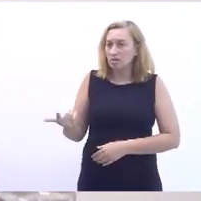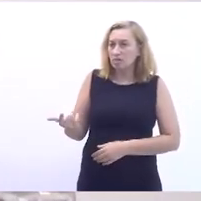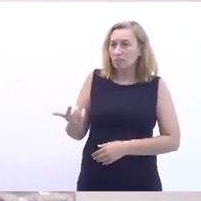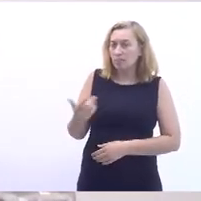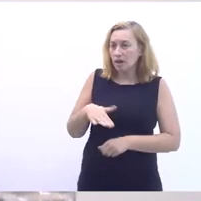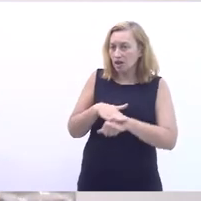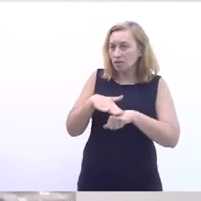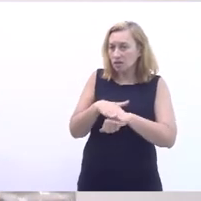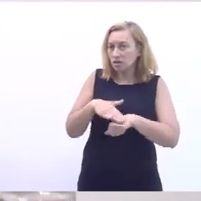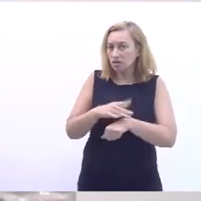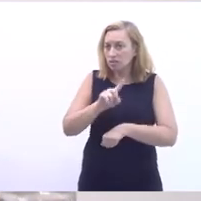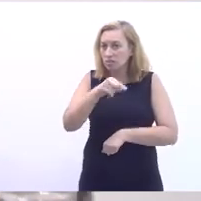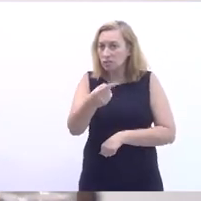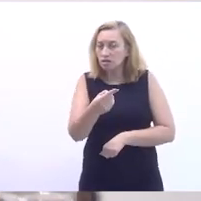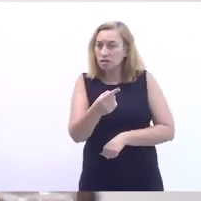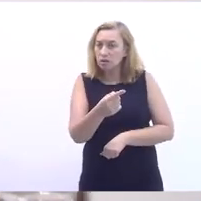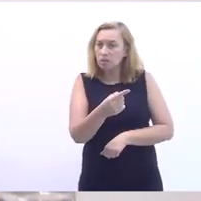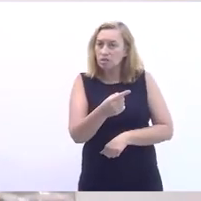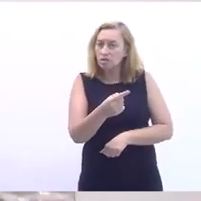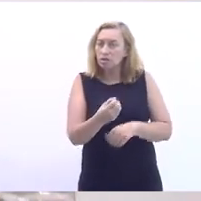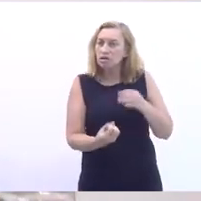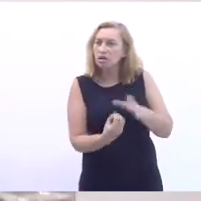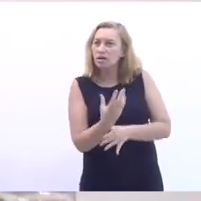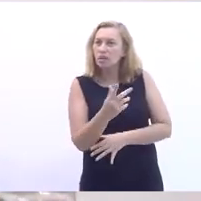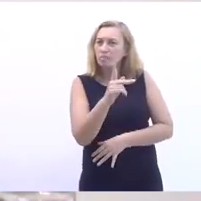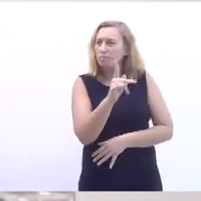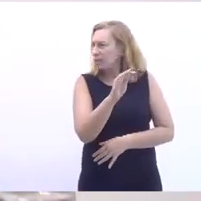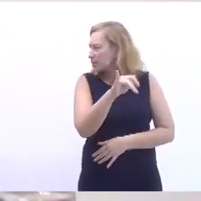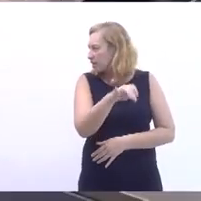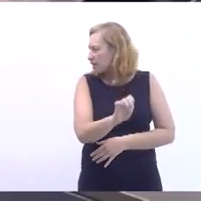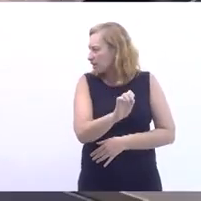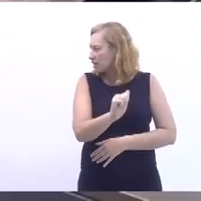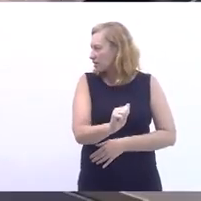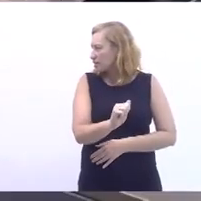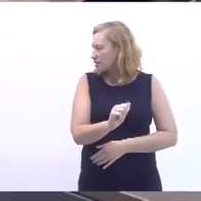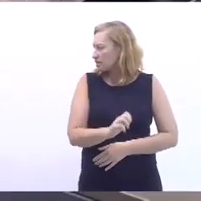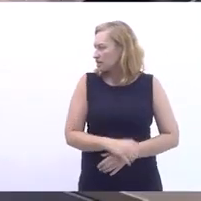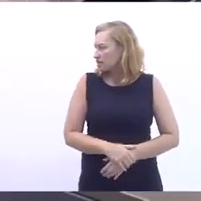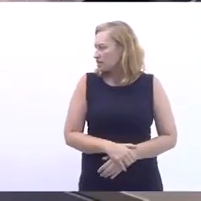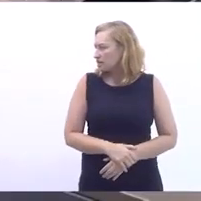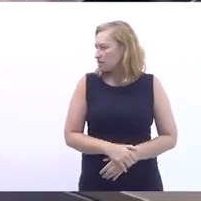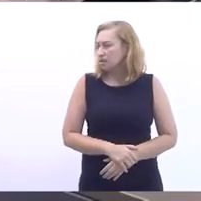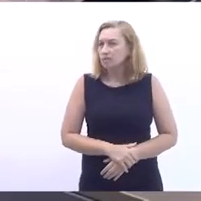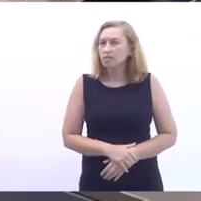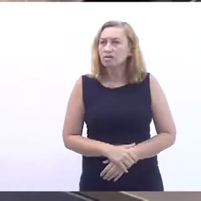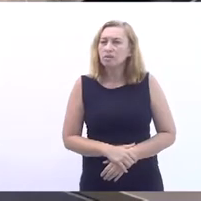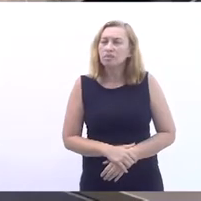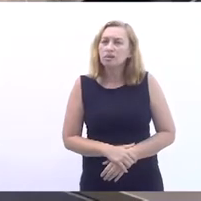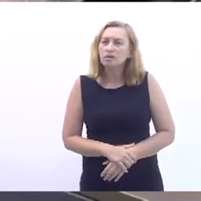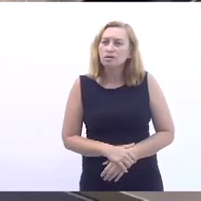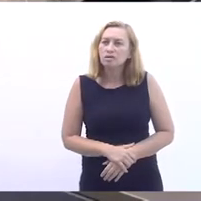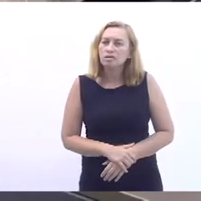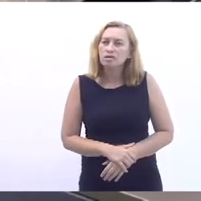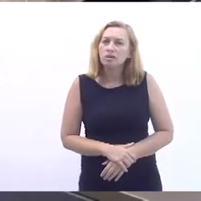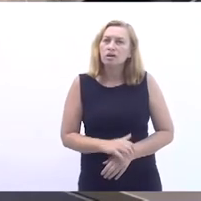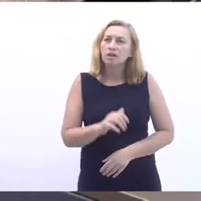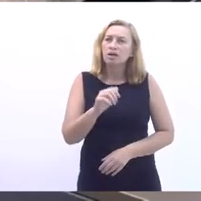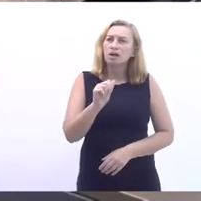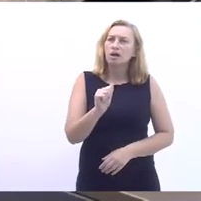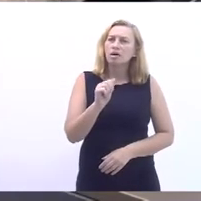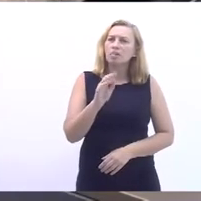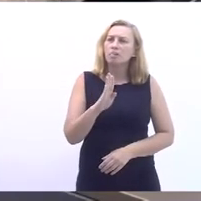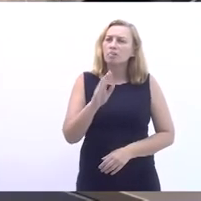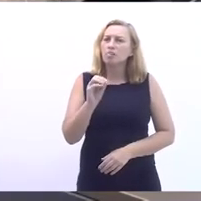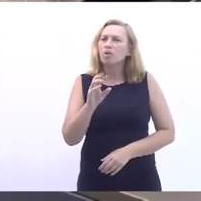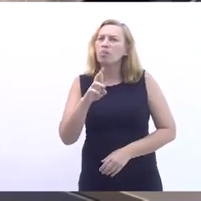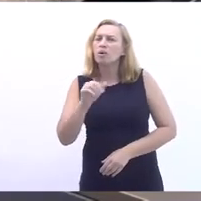ali com outros cultivadores da pep né que ele falou que ia plantar maconha da quase o mesmo trabalho que plantar abóbora só